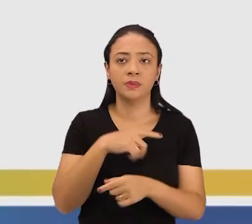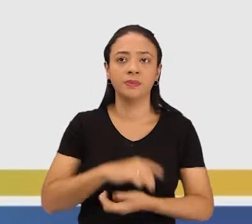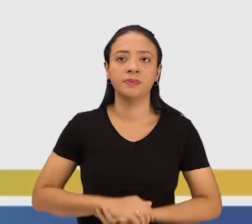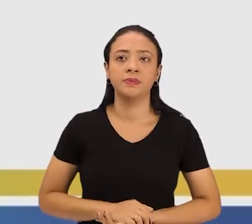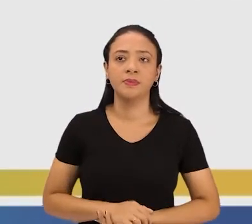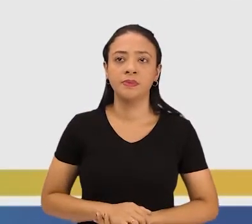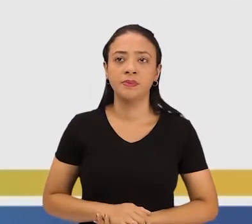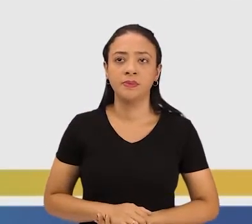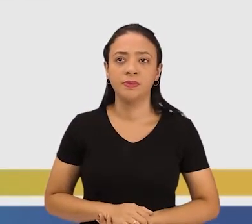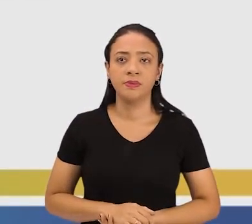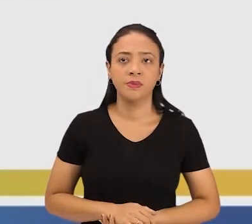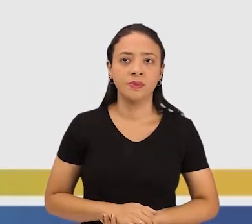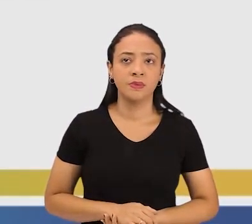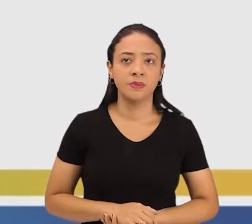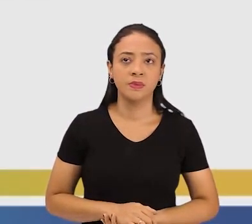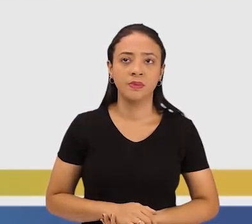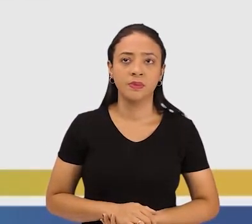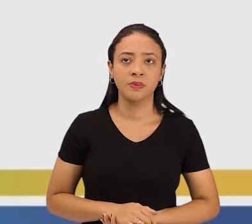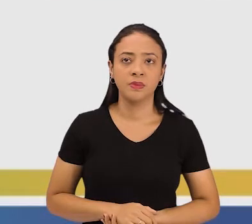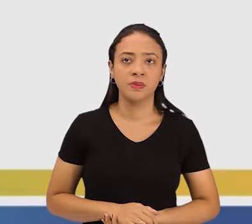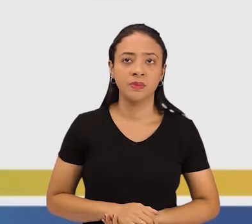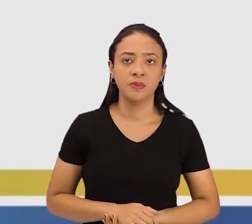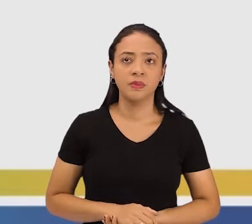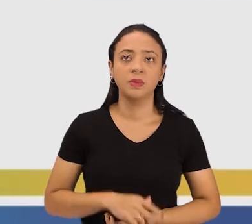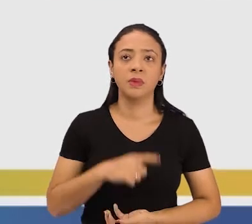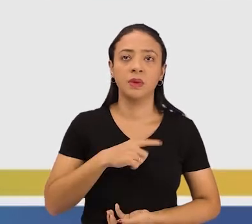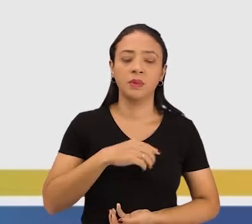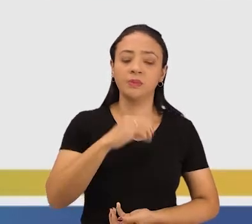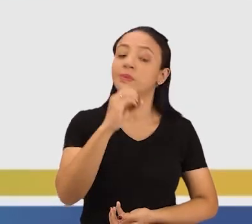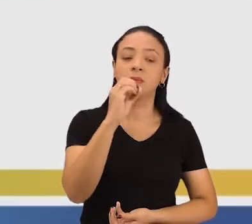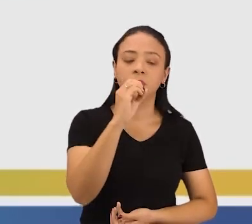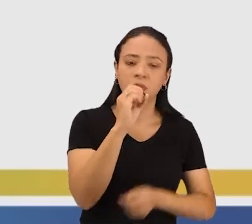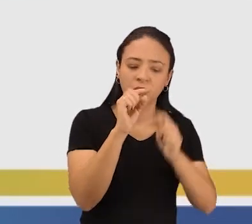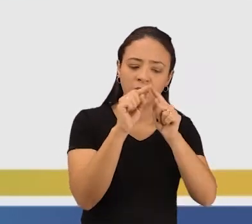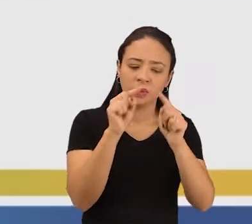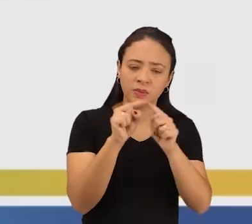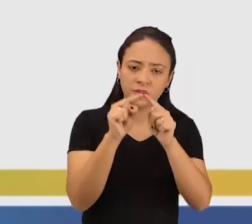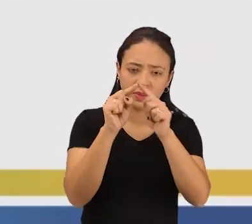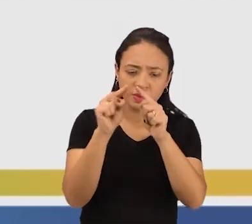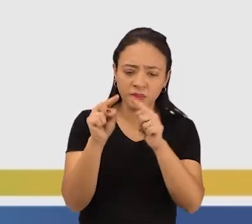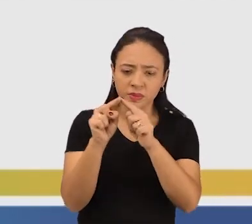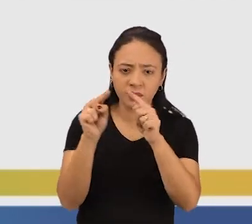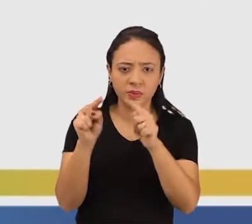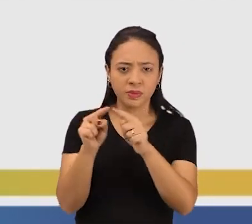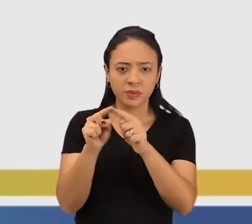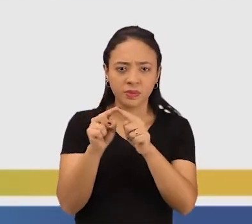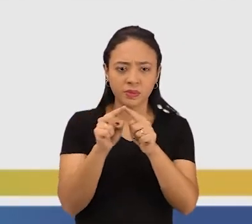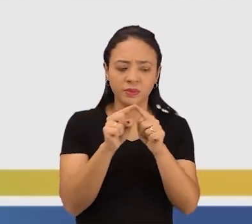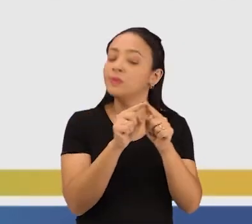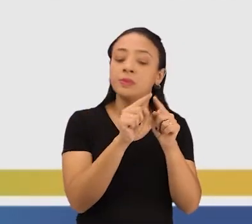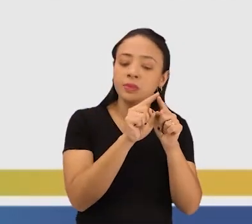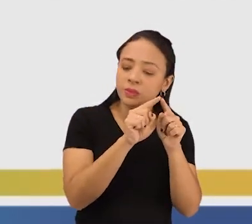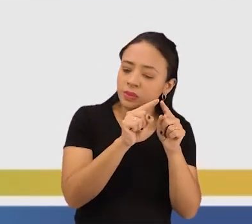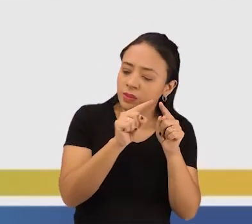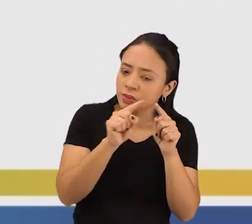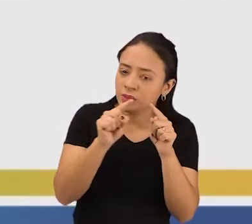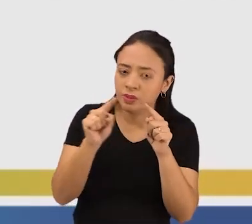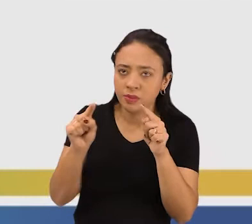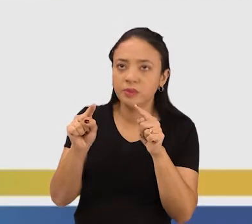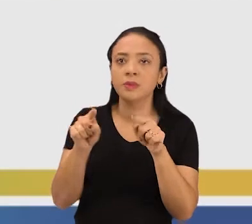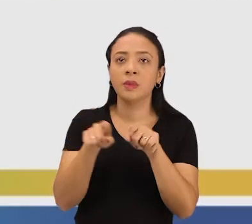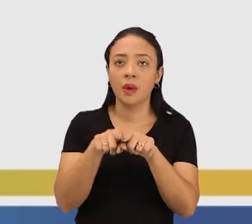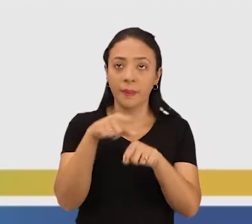são cocos alinhados, um grupo de cocos alinhados, só que dessa vez formando uma fileira.